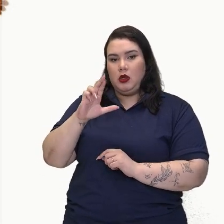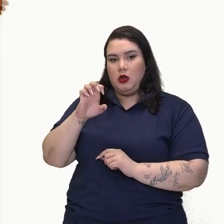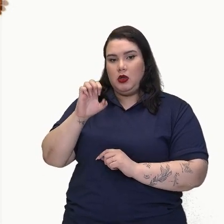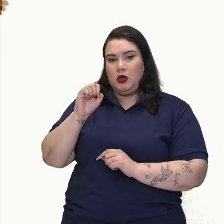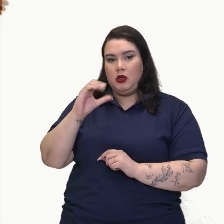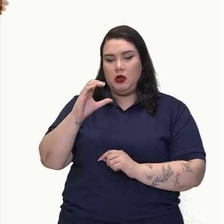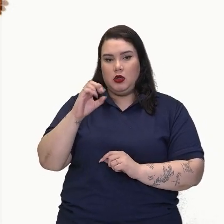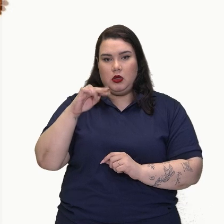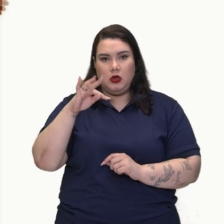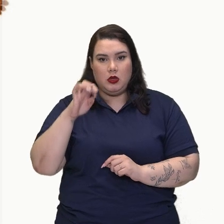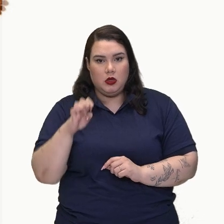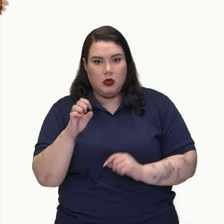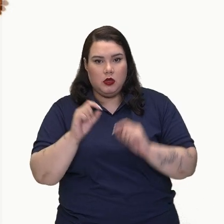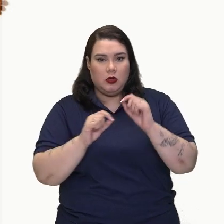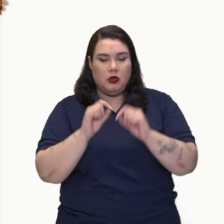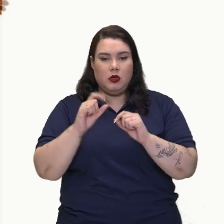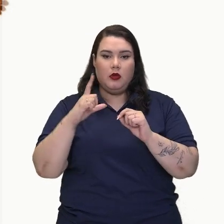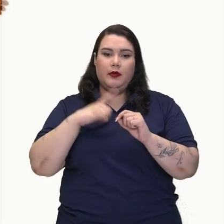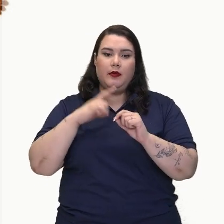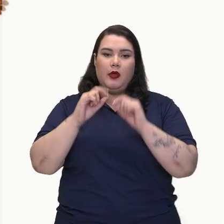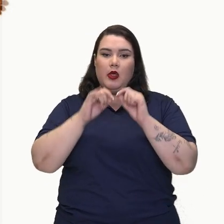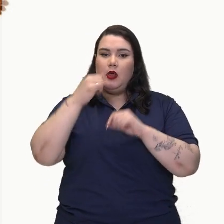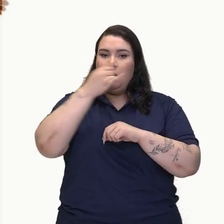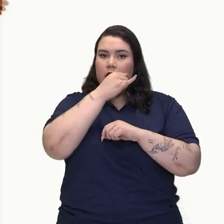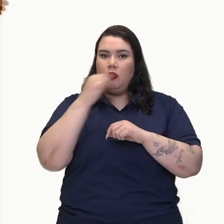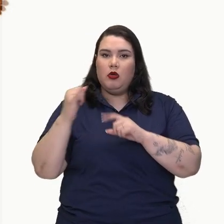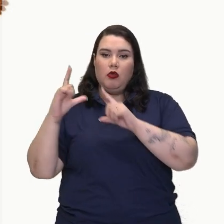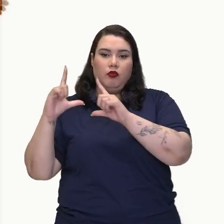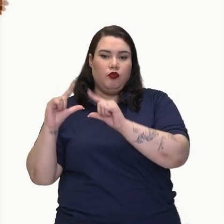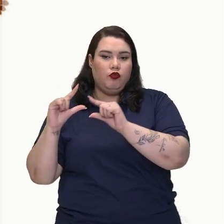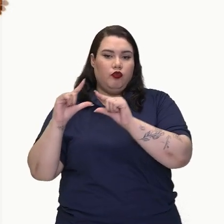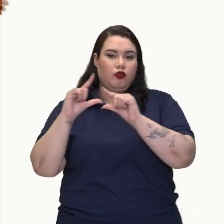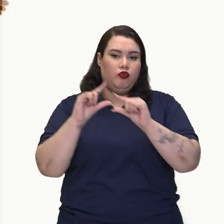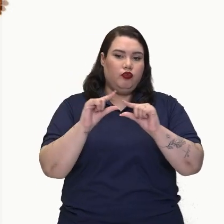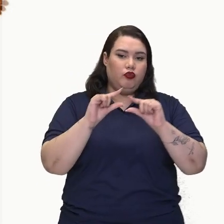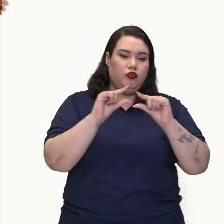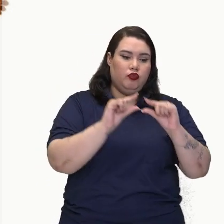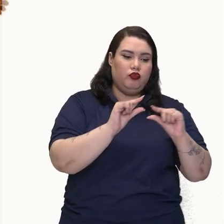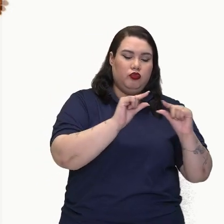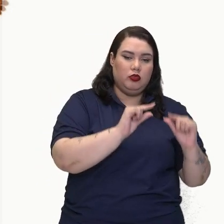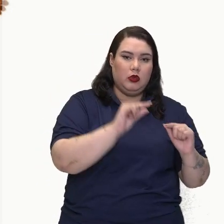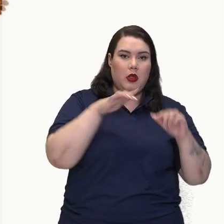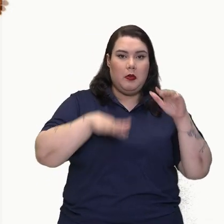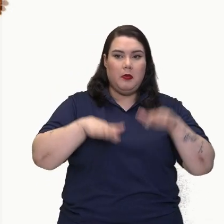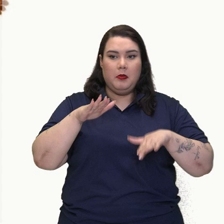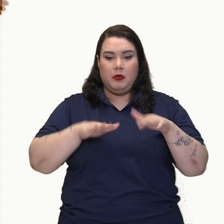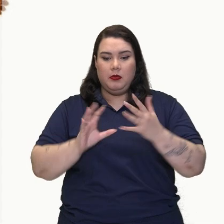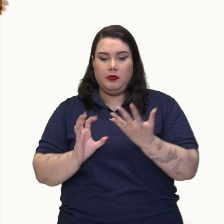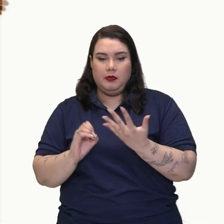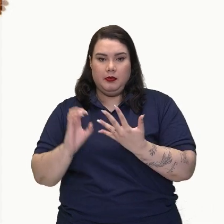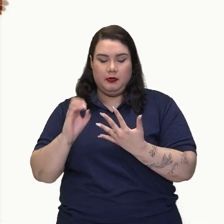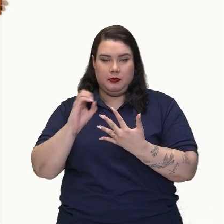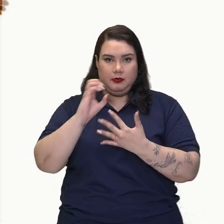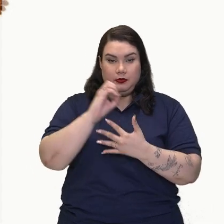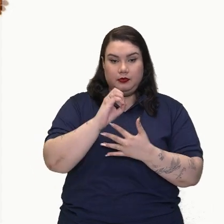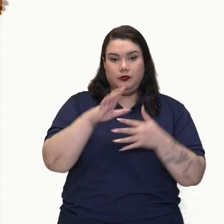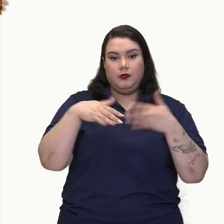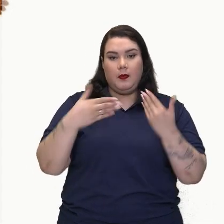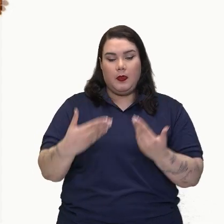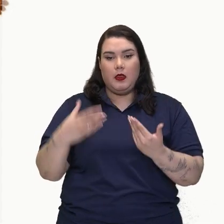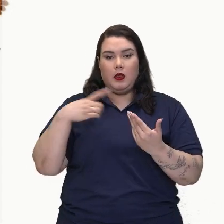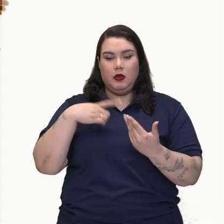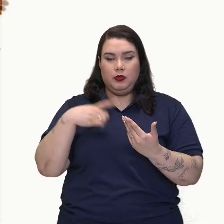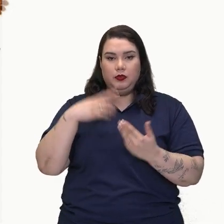aqui de energia, ele vai diminuindo de acordo com a cadeia alimentar. Tá bom? Então, temos aqui produtores